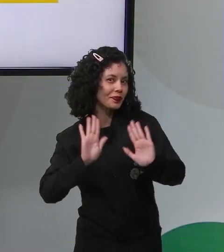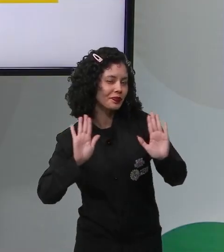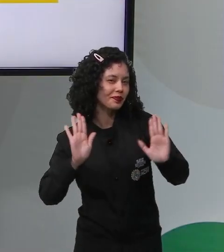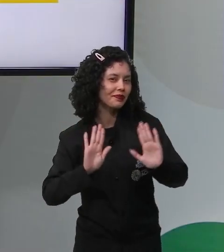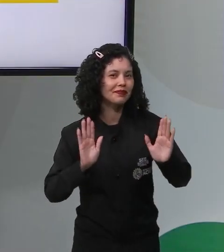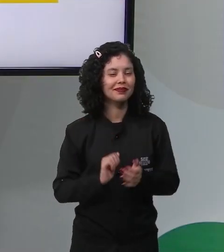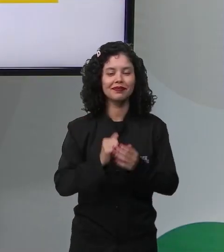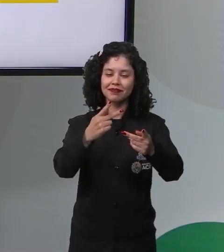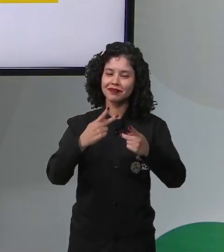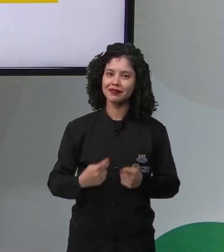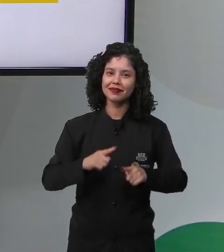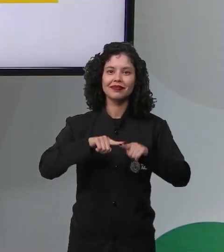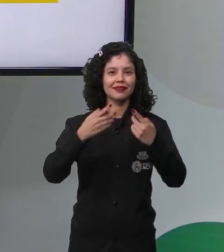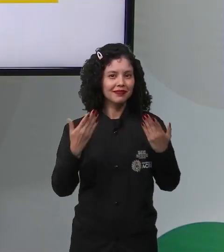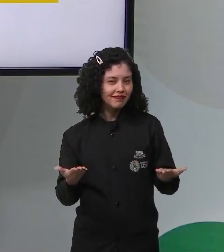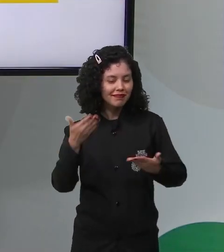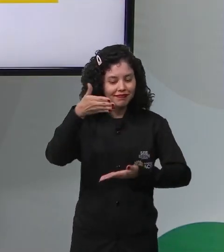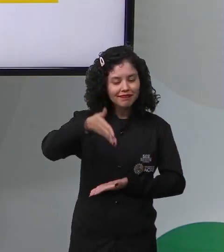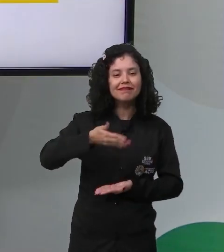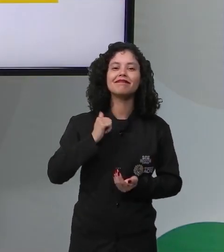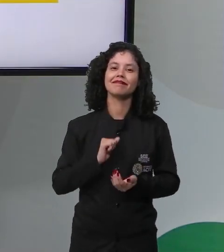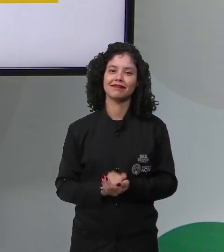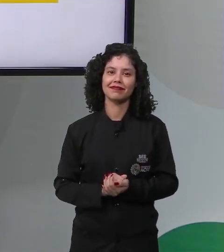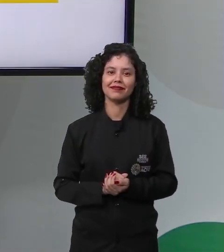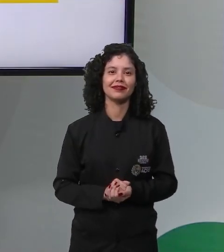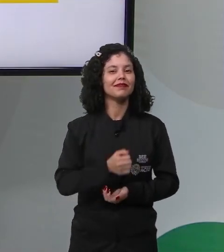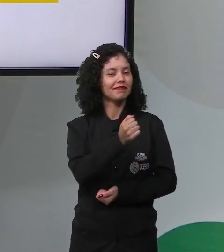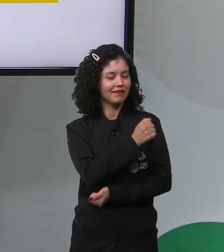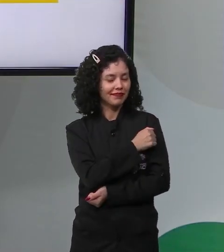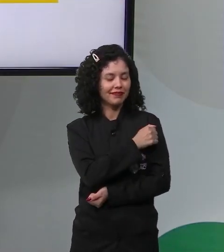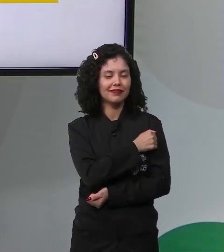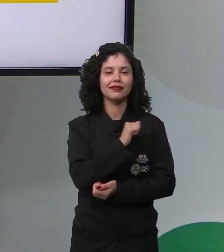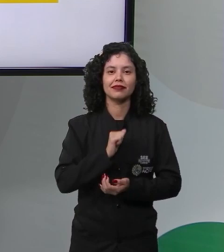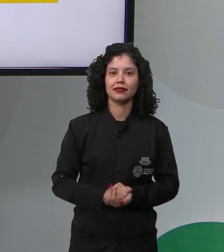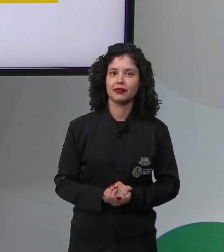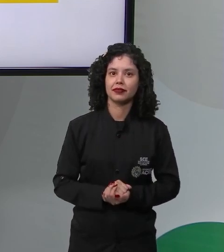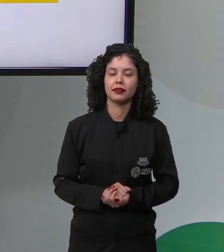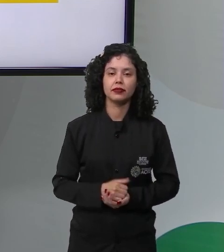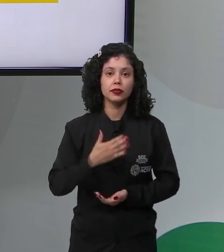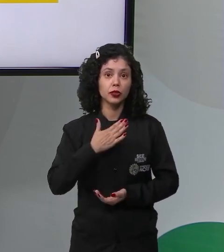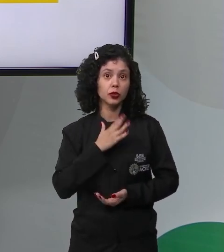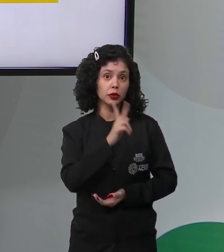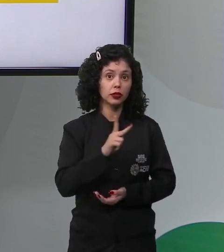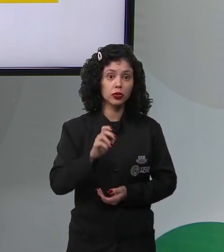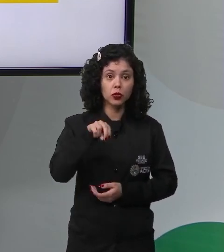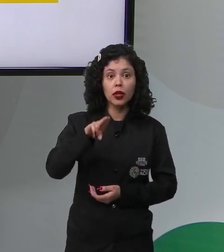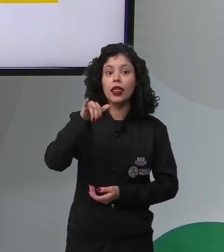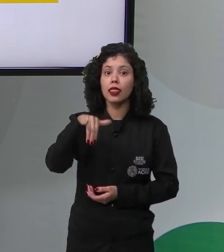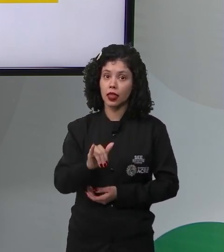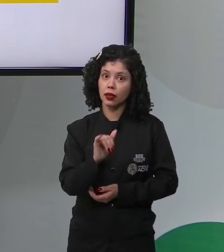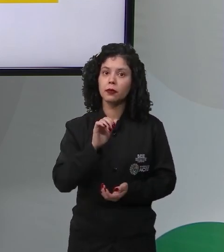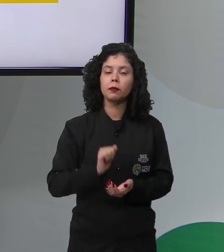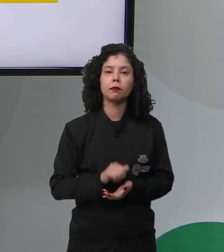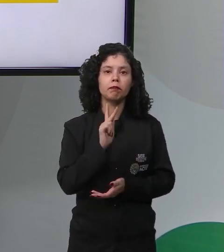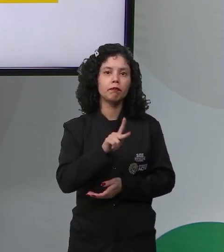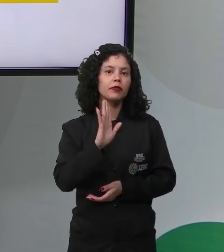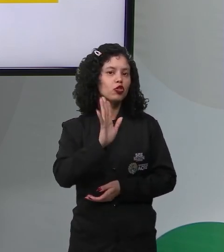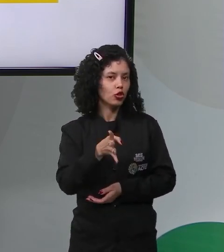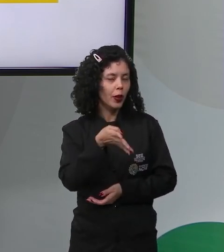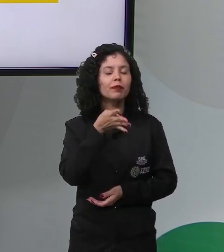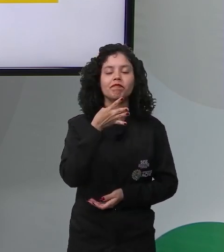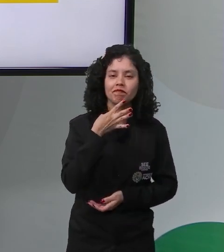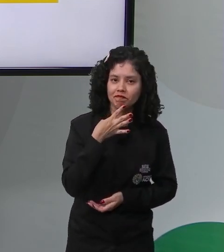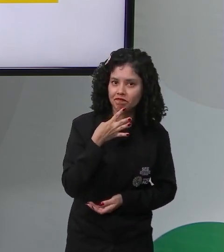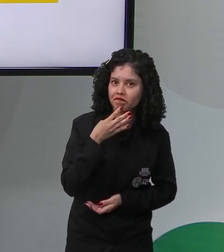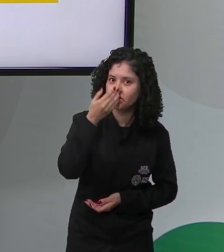Olá, seja bem-vindo, seja bem-vinda, caro aluno e aluna. Eu sou o professor Ney Araújo, você já me